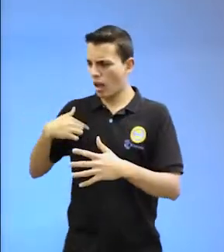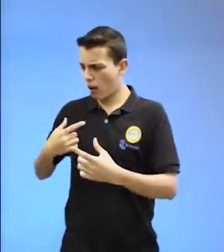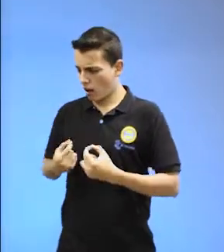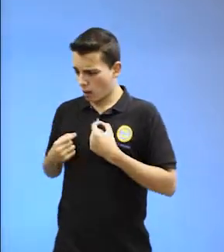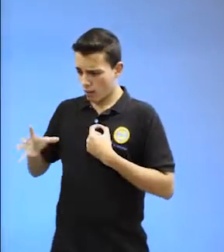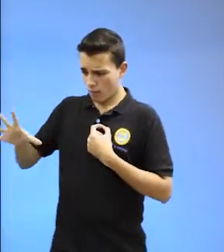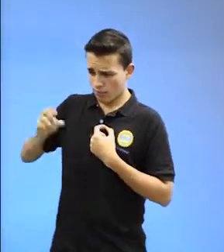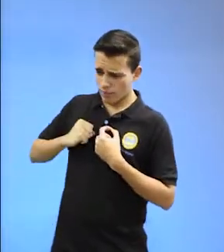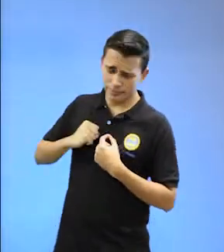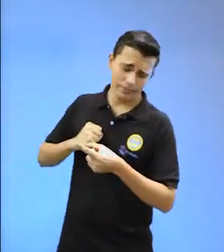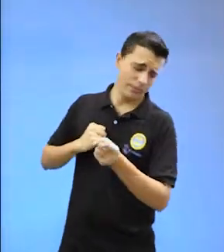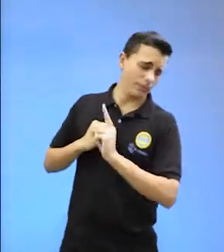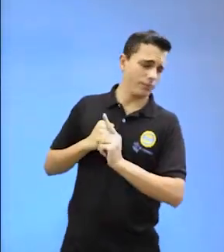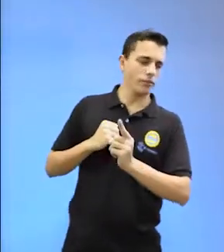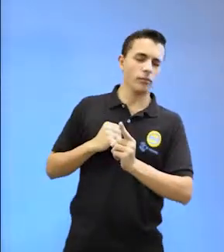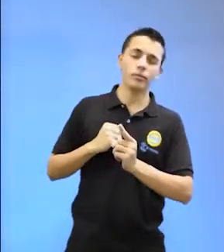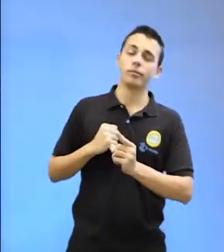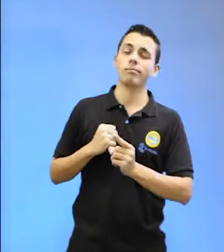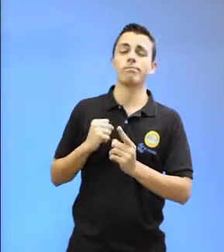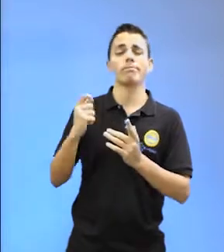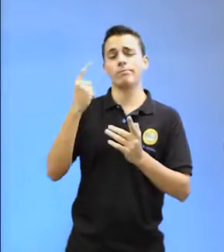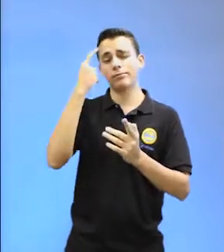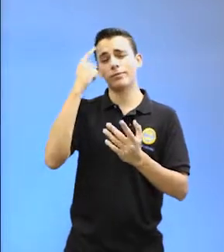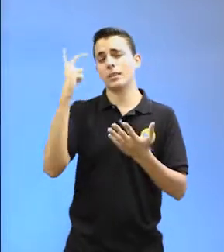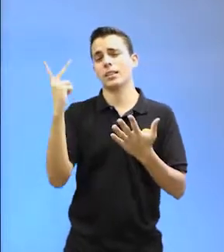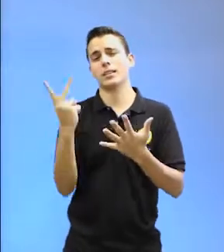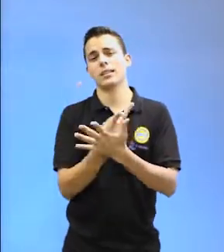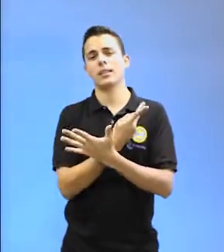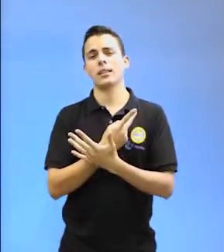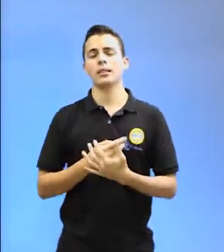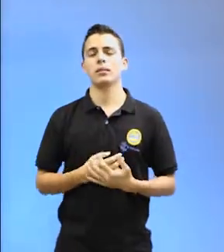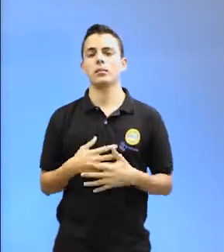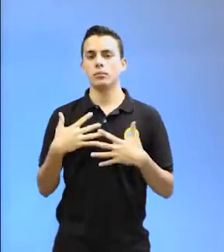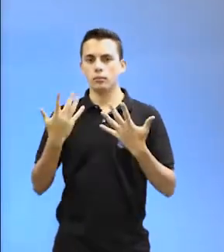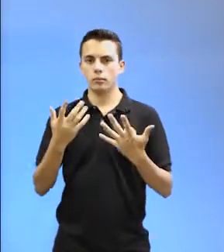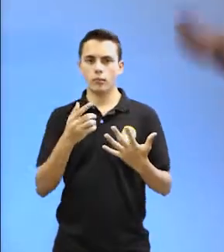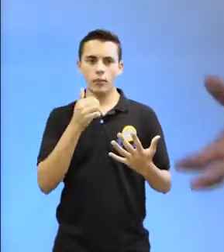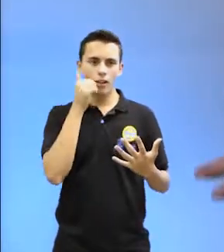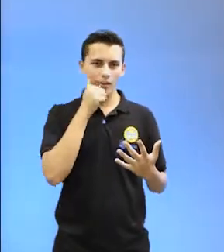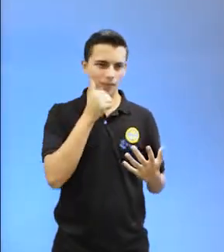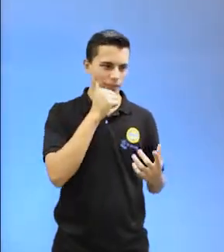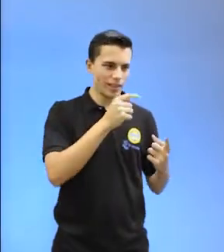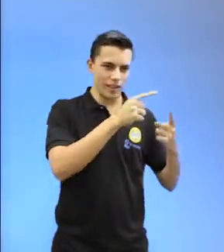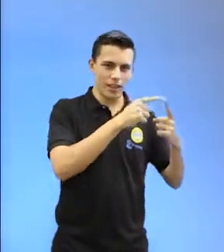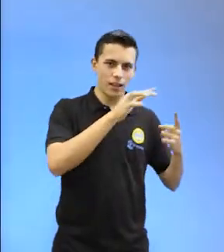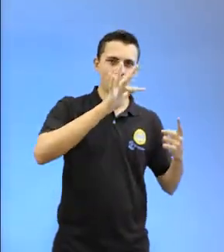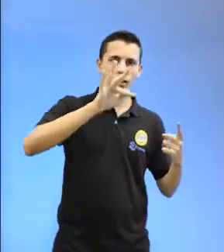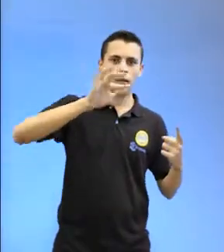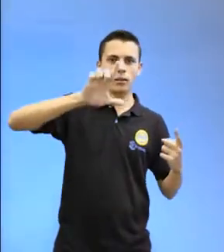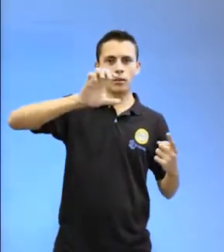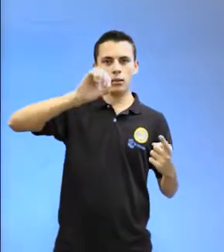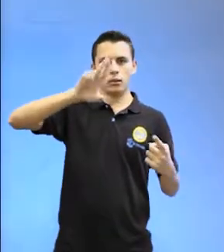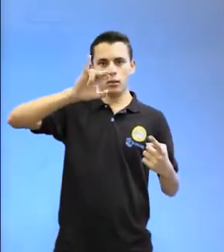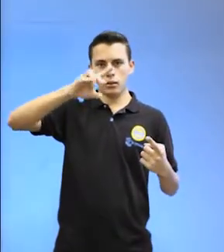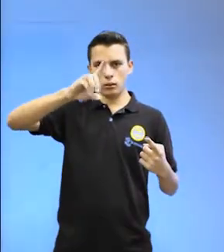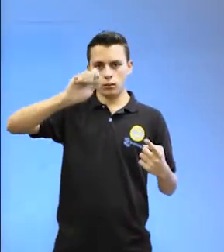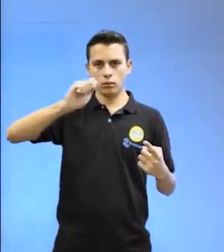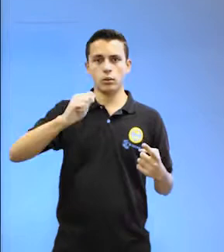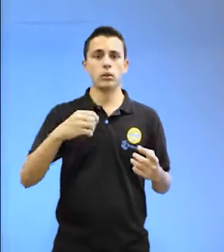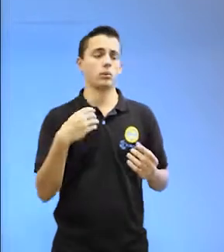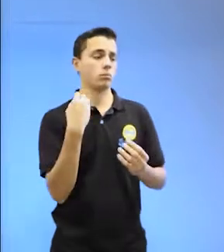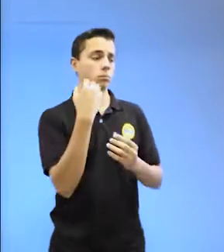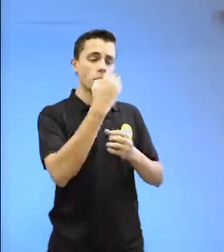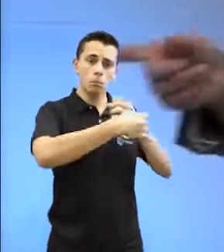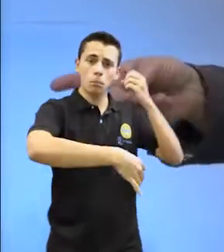Tá. Então, ela começa a trazer essas informações, até uma hora fala, já ouviu falar no câncer, no